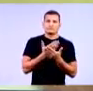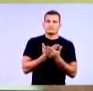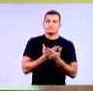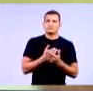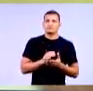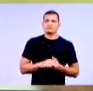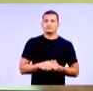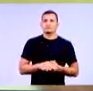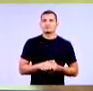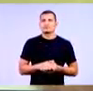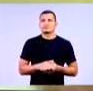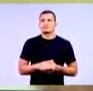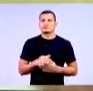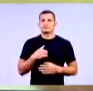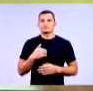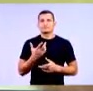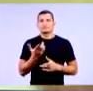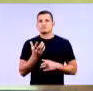todos tenham